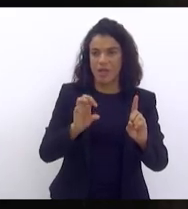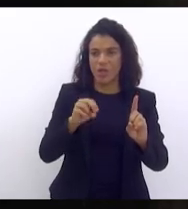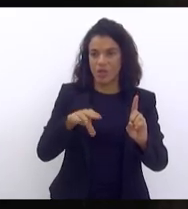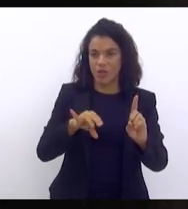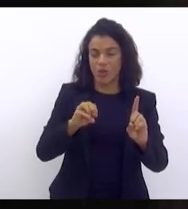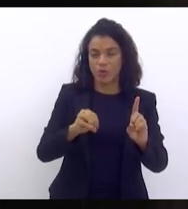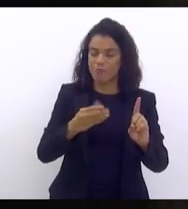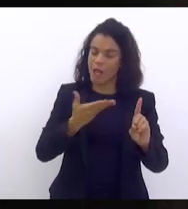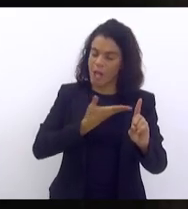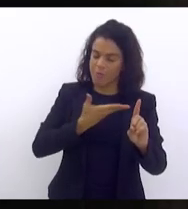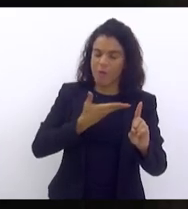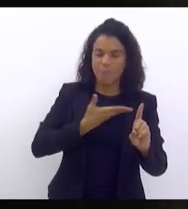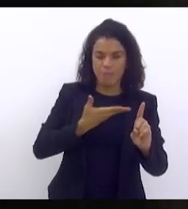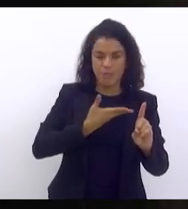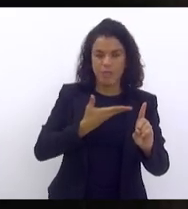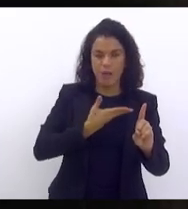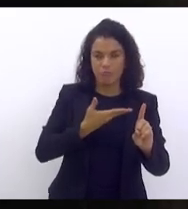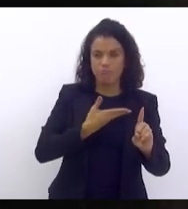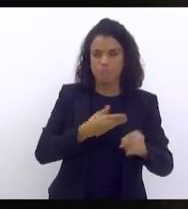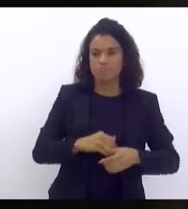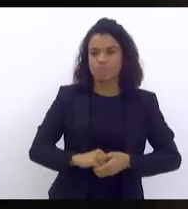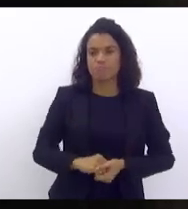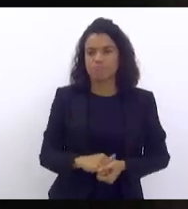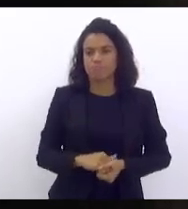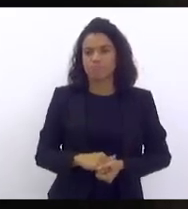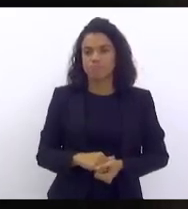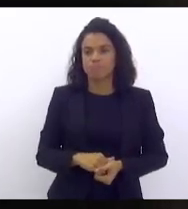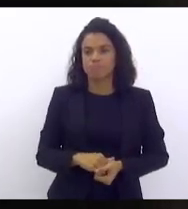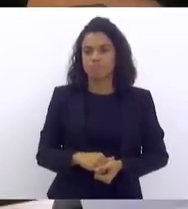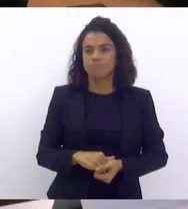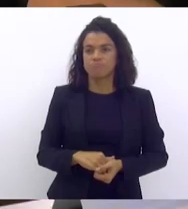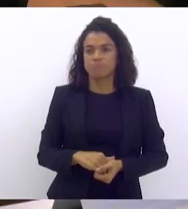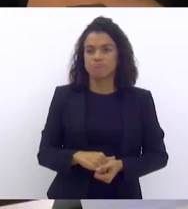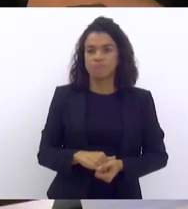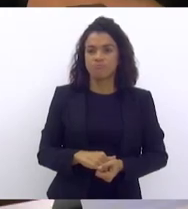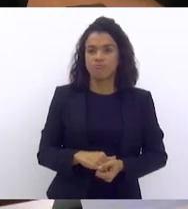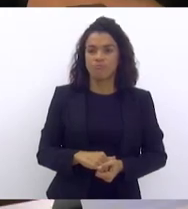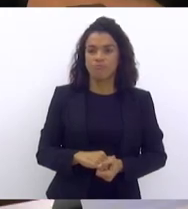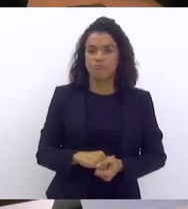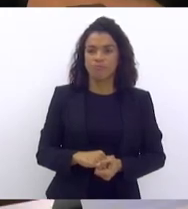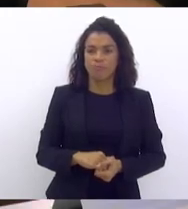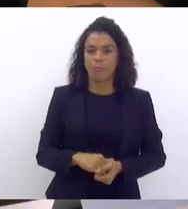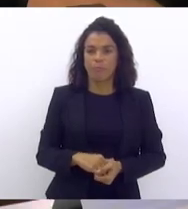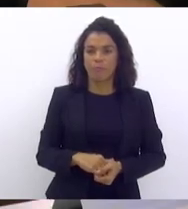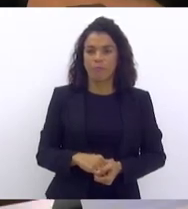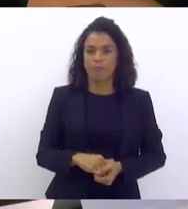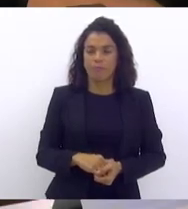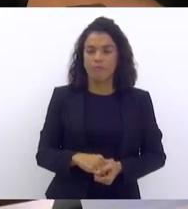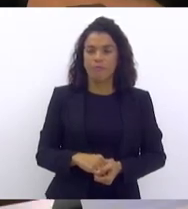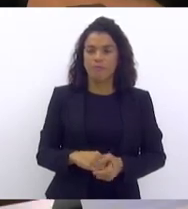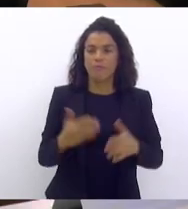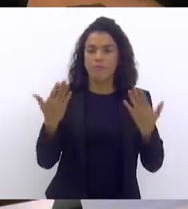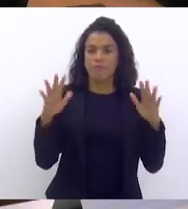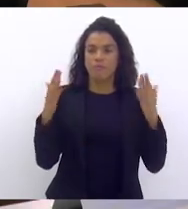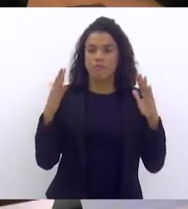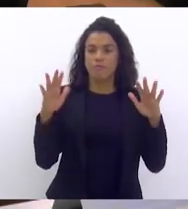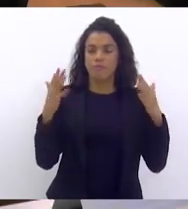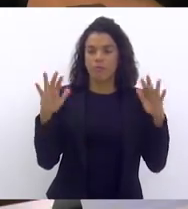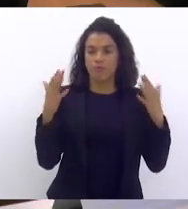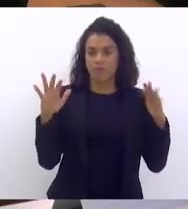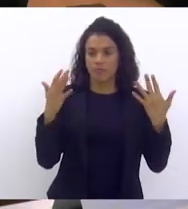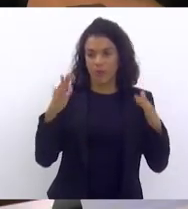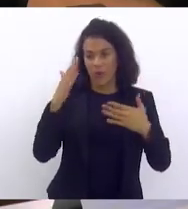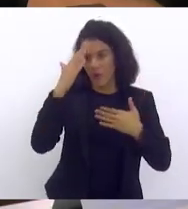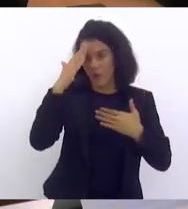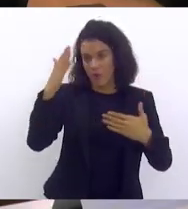que ele era um parceirão, tá bom? Antônio presente! Presente, gente. Muito obrigado a